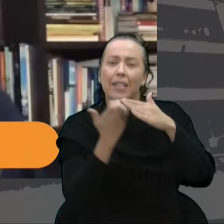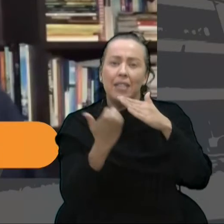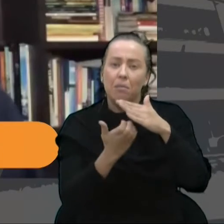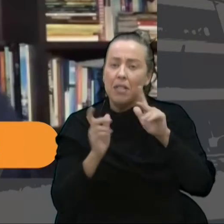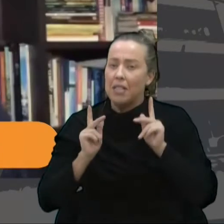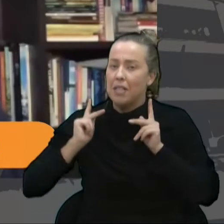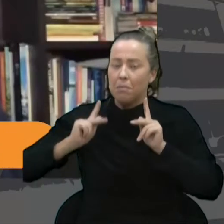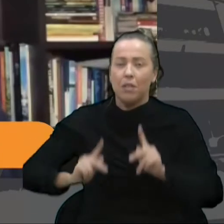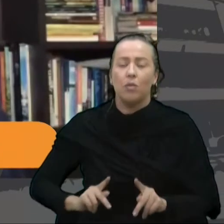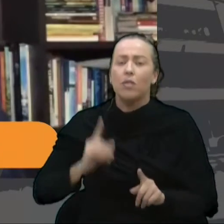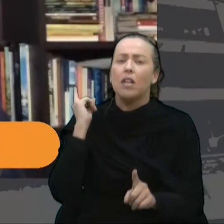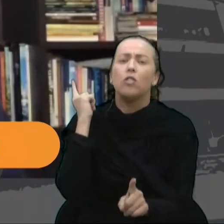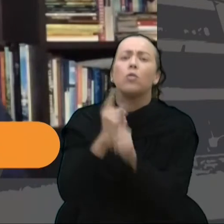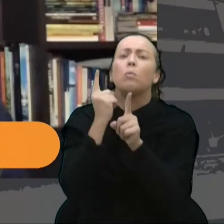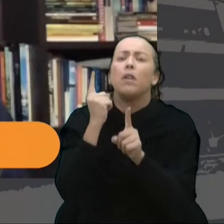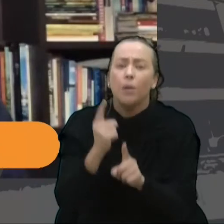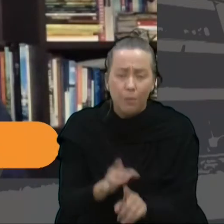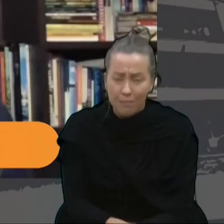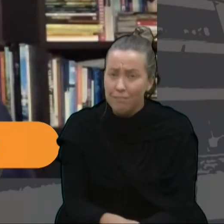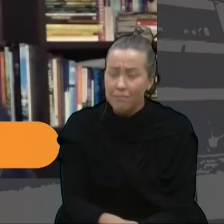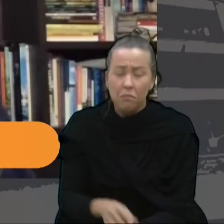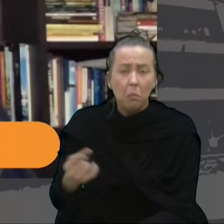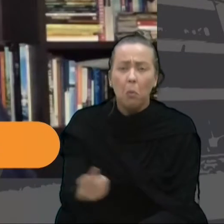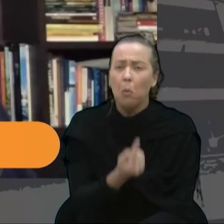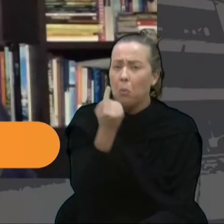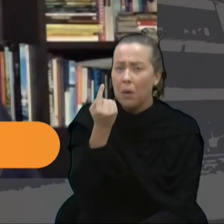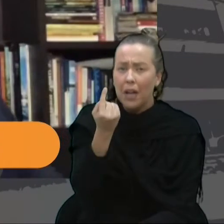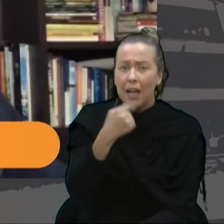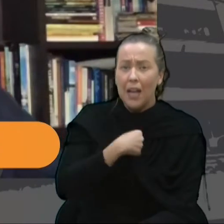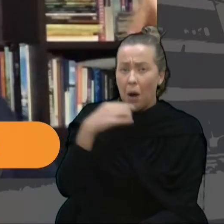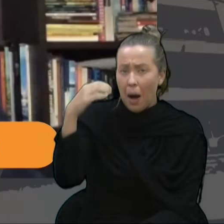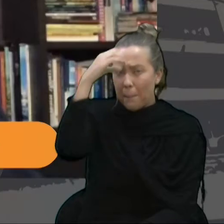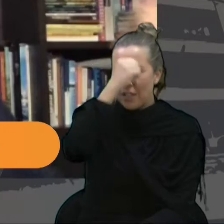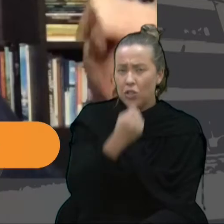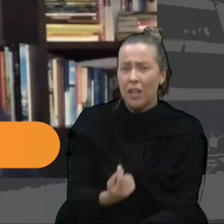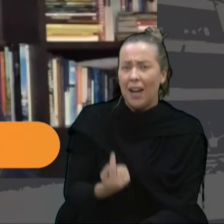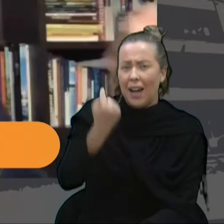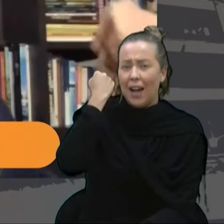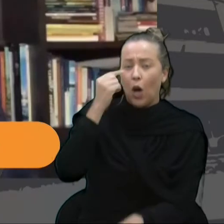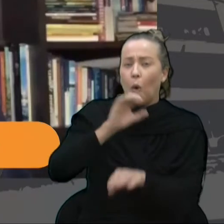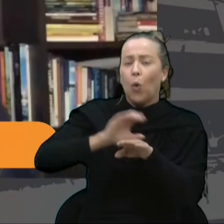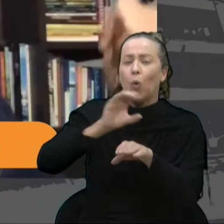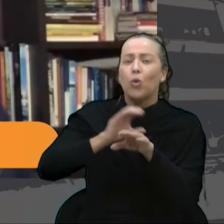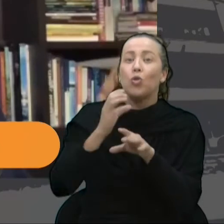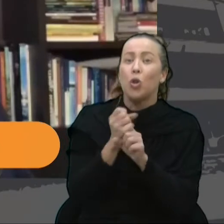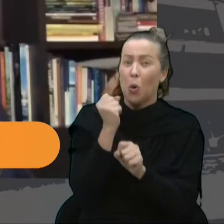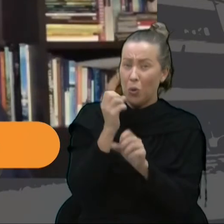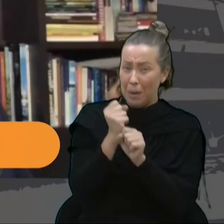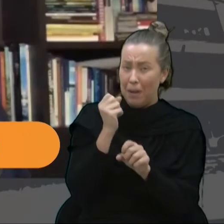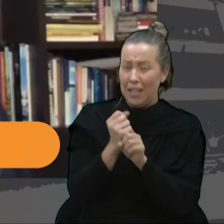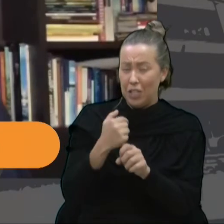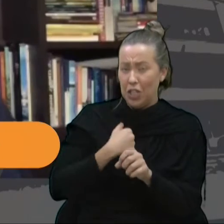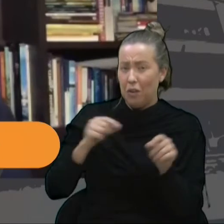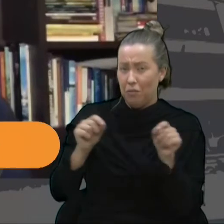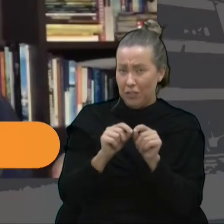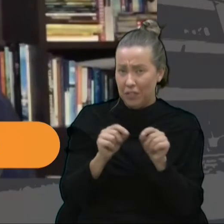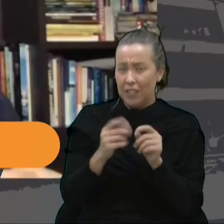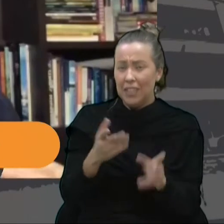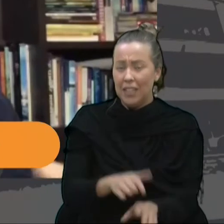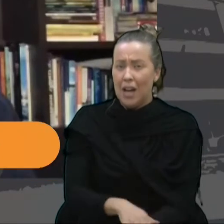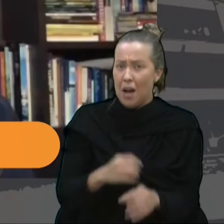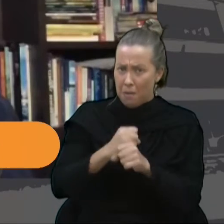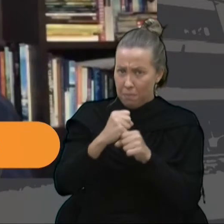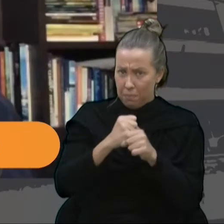pessoas descobriram uma coisa que eu aprendi lá no meu curso de contabilidade, lá atrás, né, que é Trabalhou em